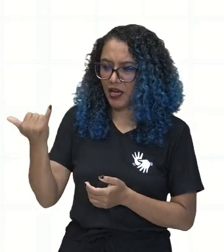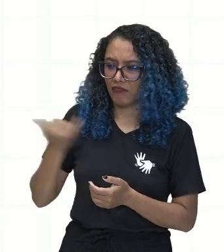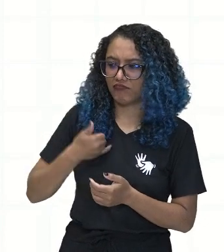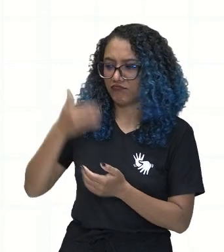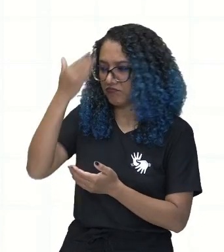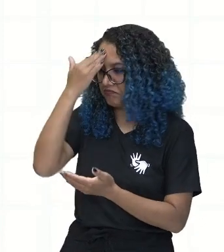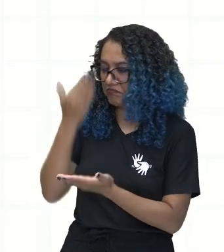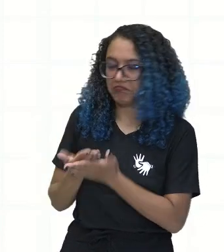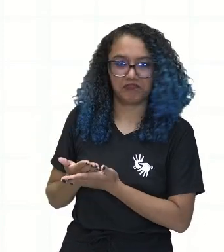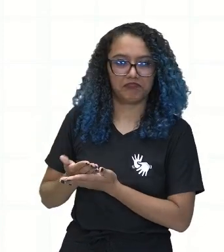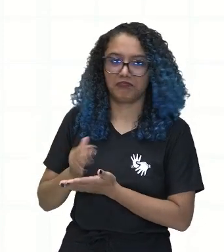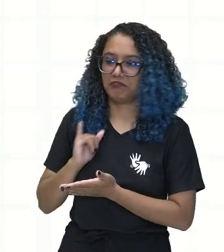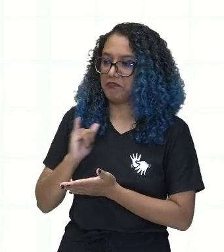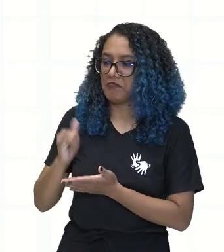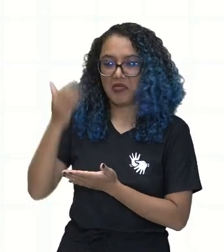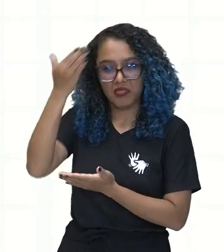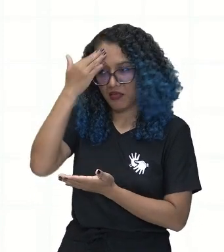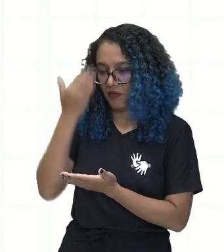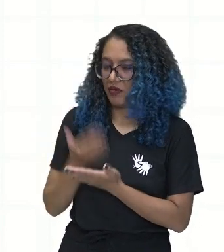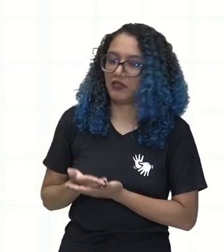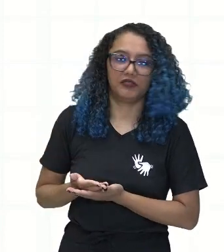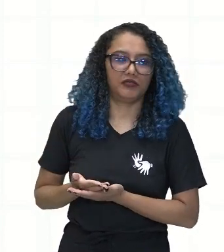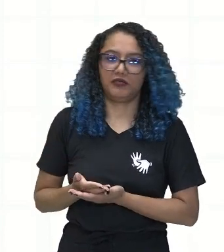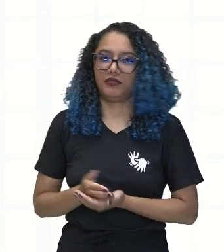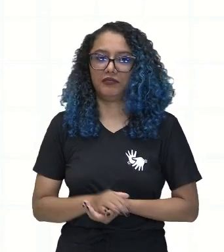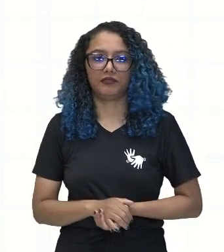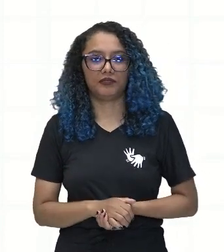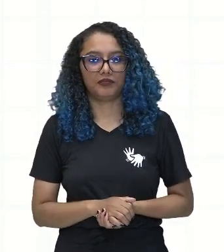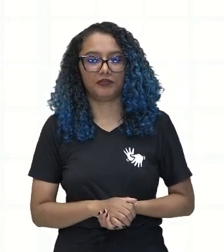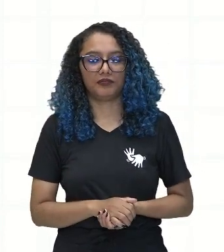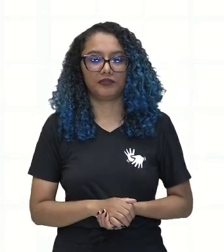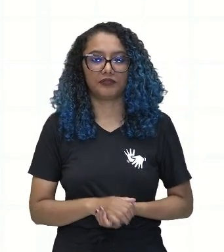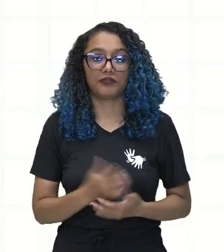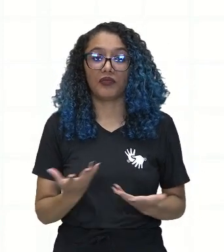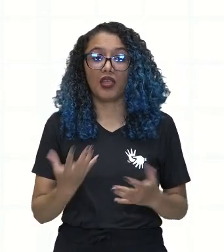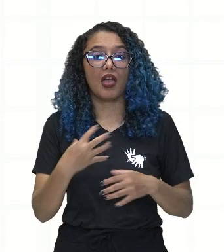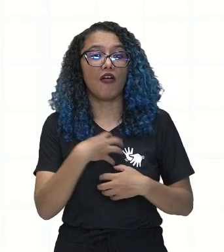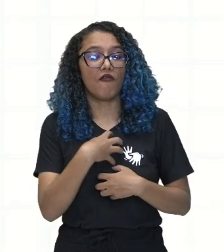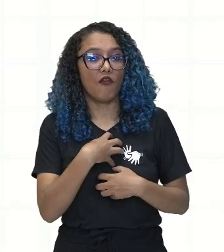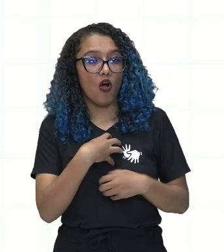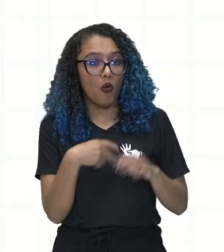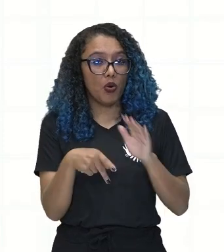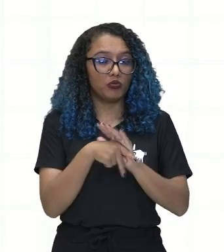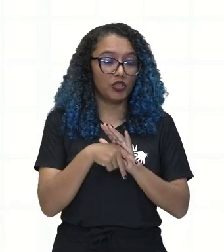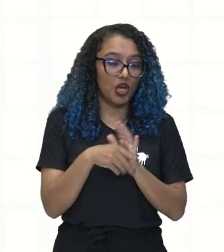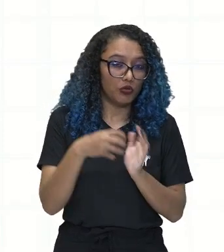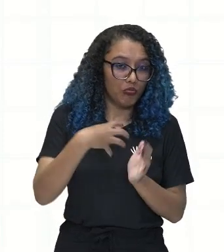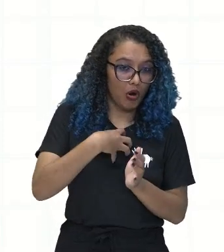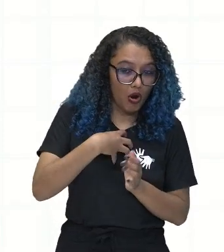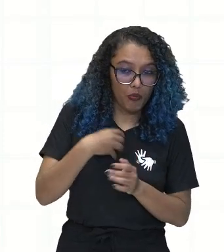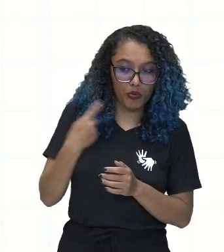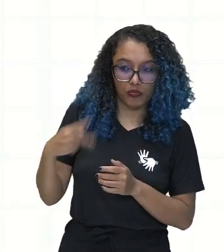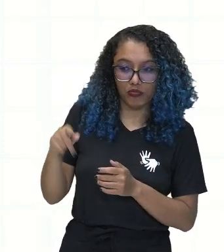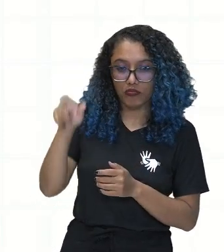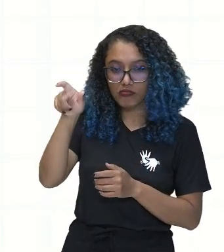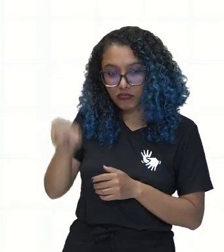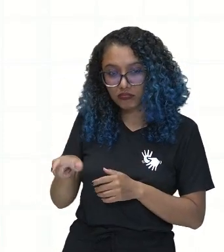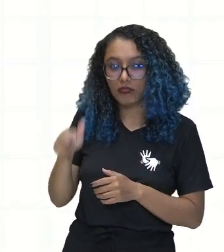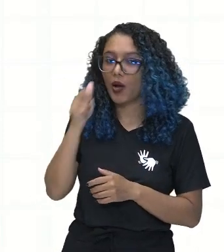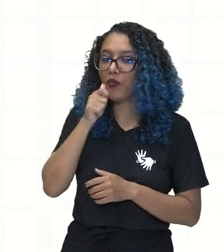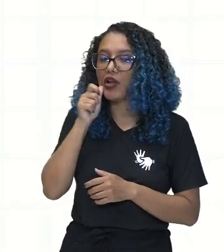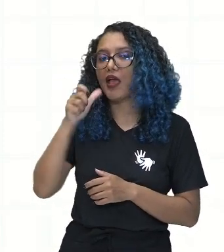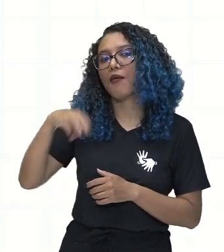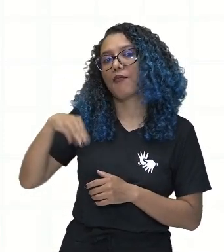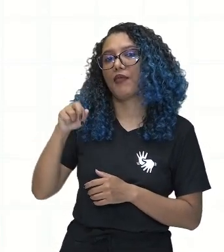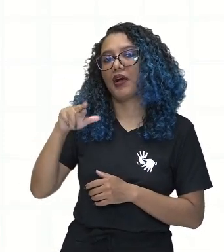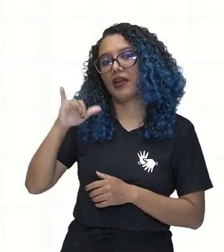só. É a maneira como ela é, a Mariana, ok? Então, notem aí que está relacionado com